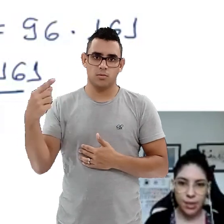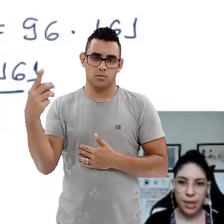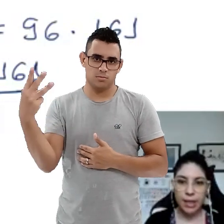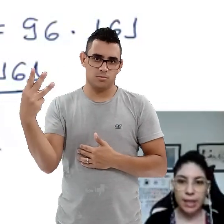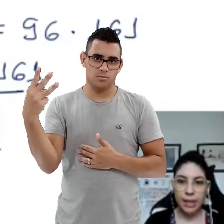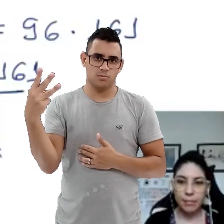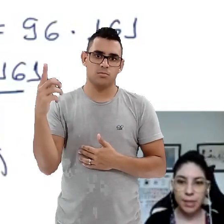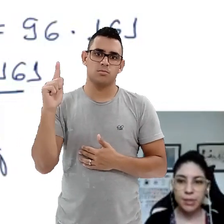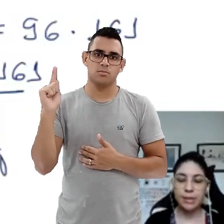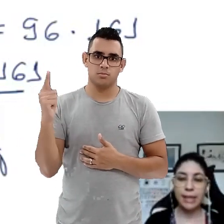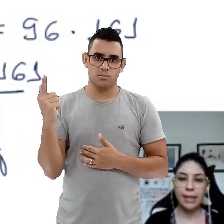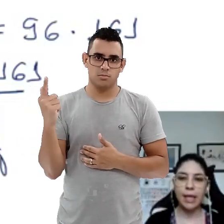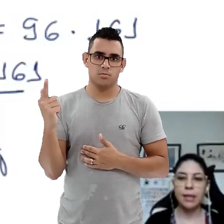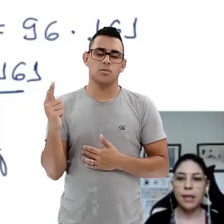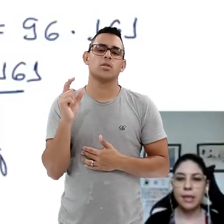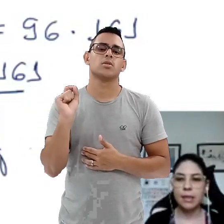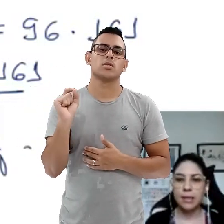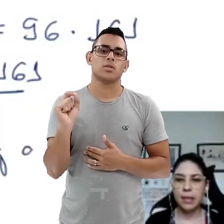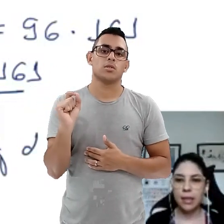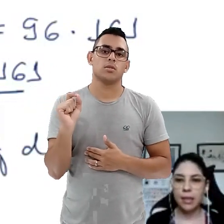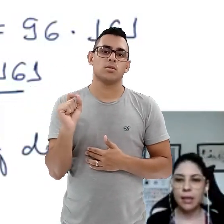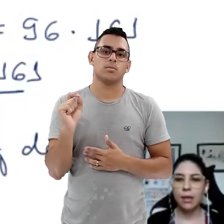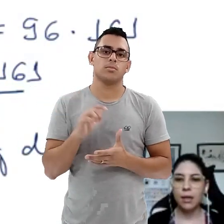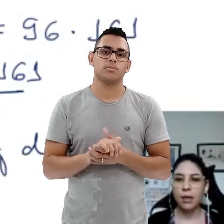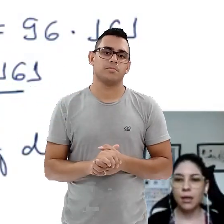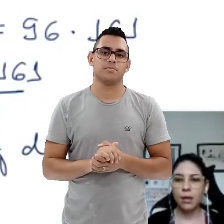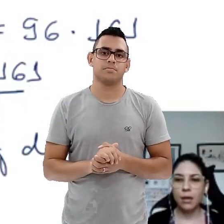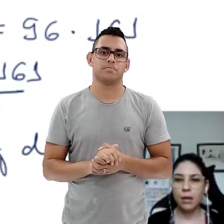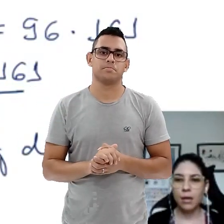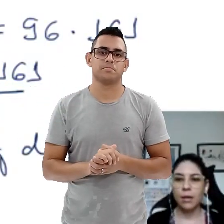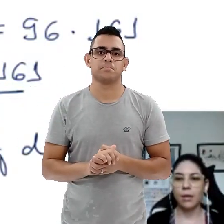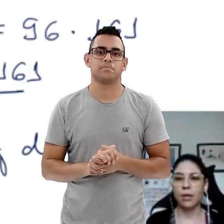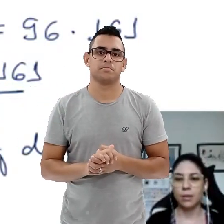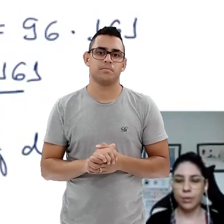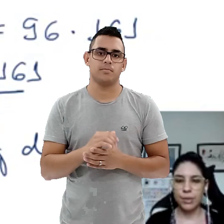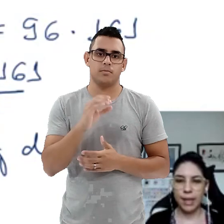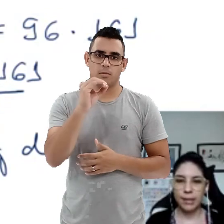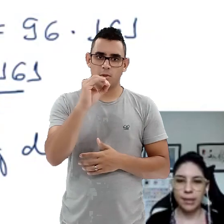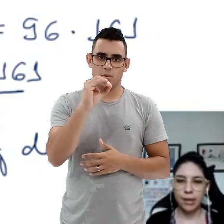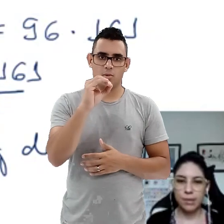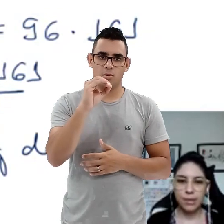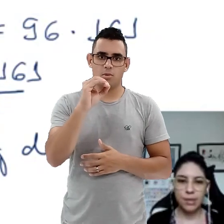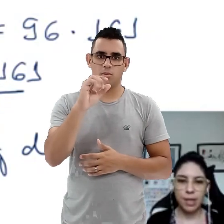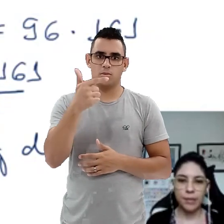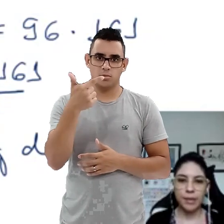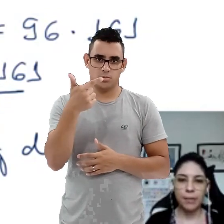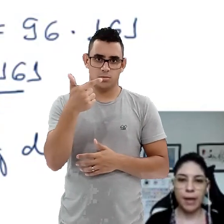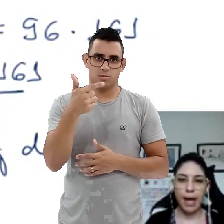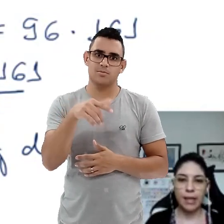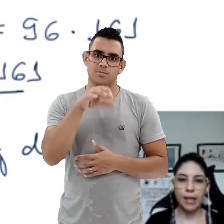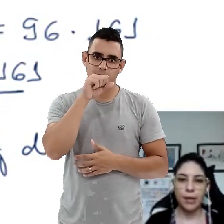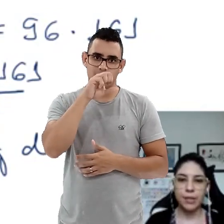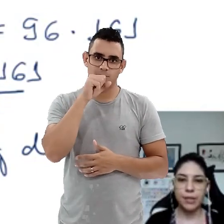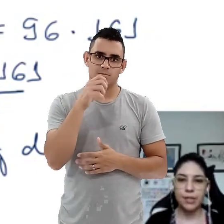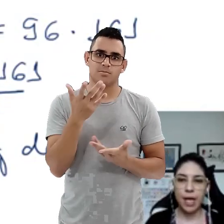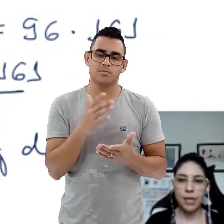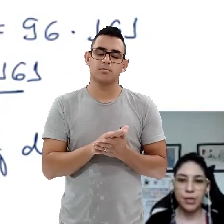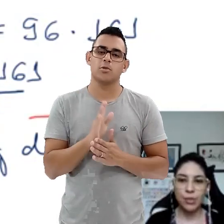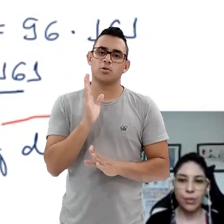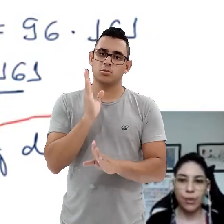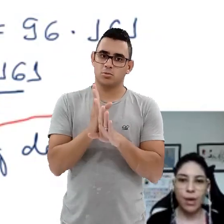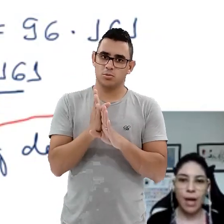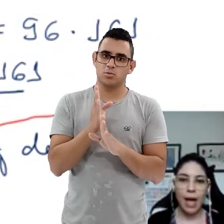351,3 gramas. De quem? De O2, tá? De oxigênio. Então, aqui, ó, a gente